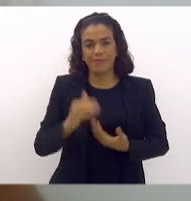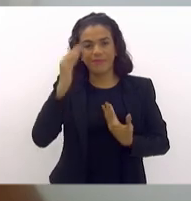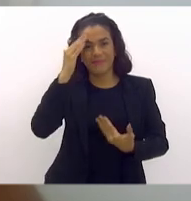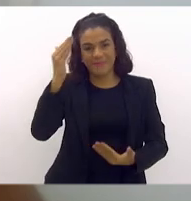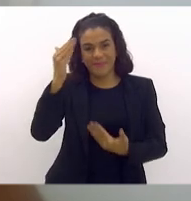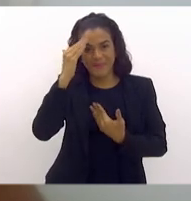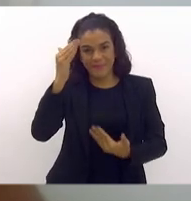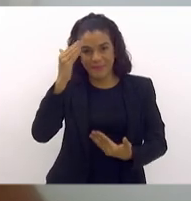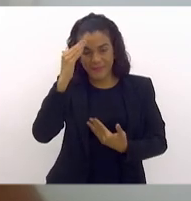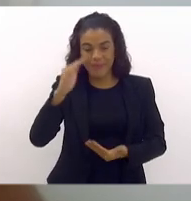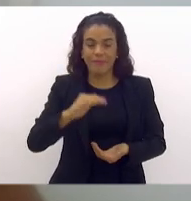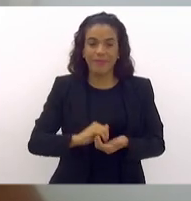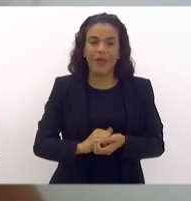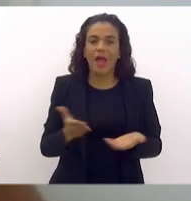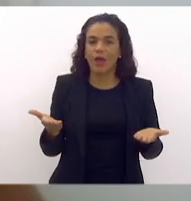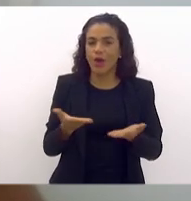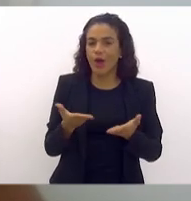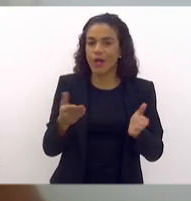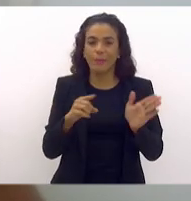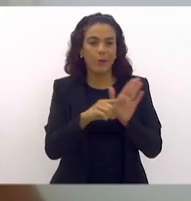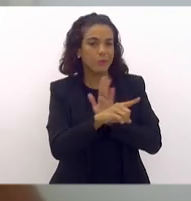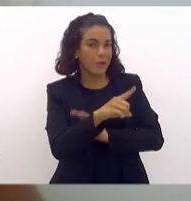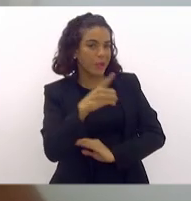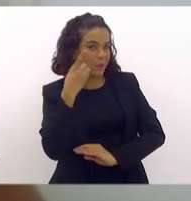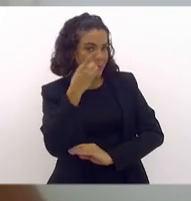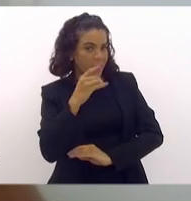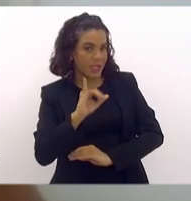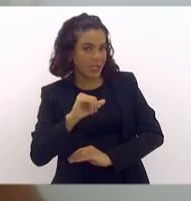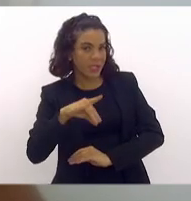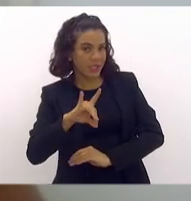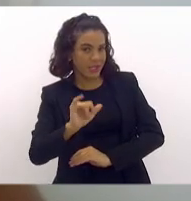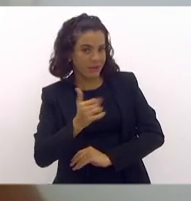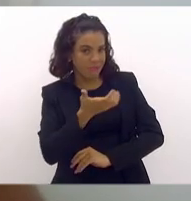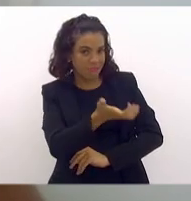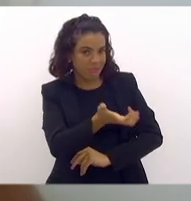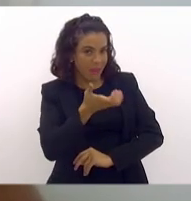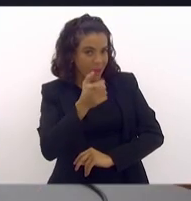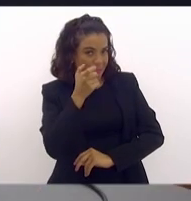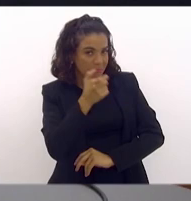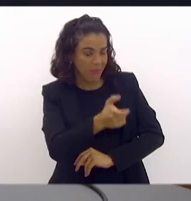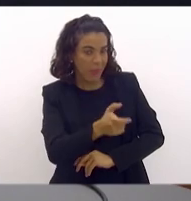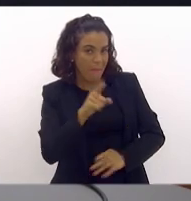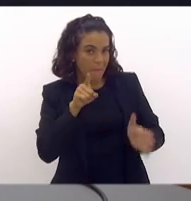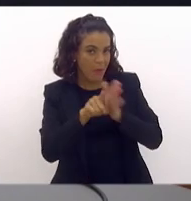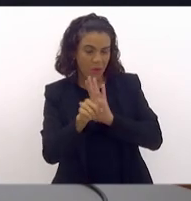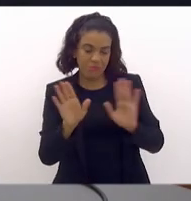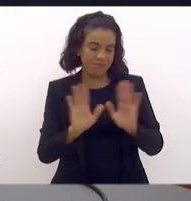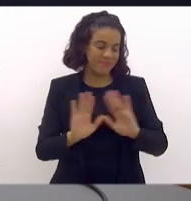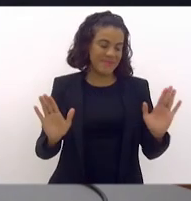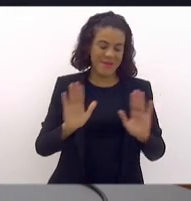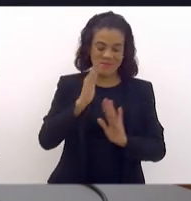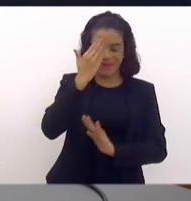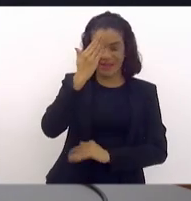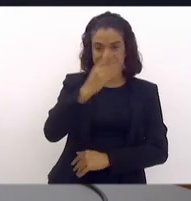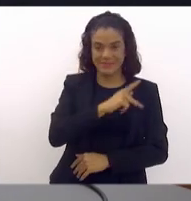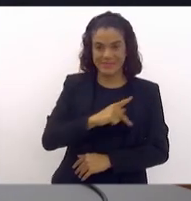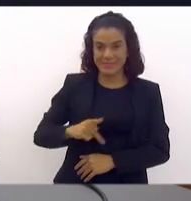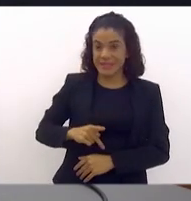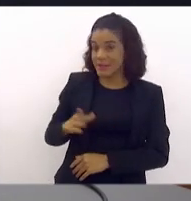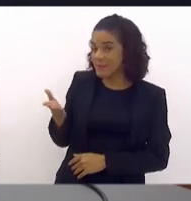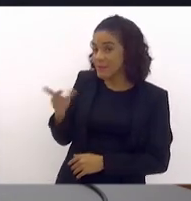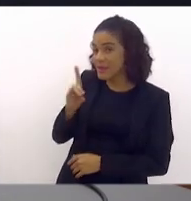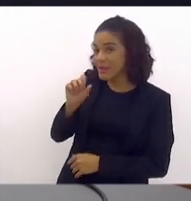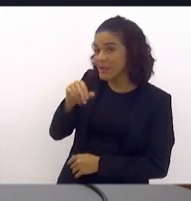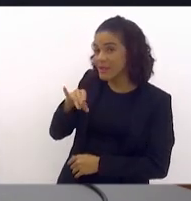Obrigada. Indago aí a deputada Indy Armelau se deseja fazer alguma pergunta. Não, obrigada, presidente. Deputada